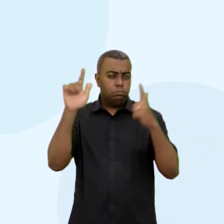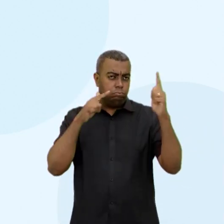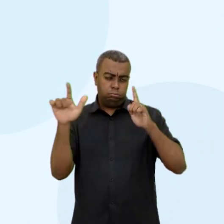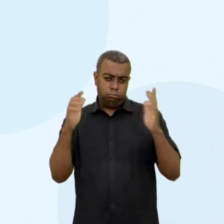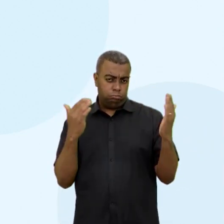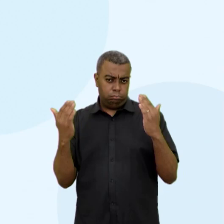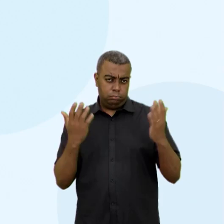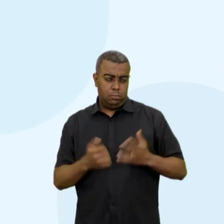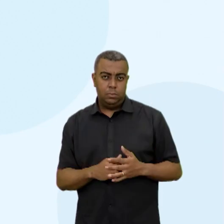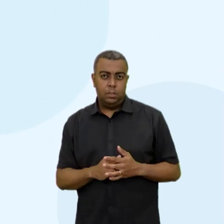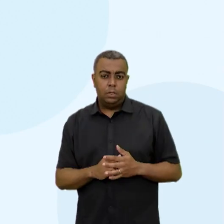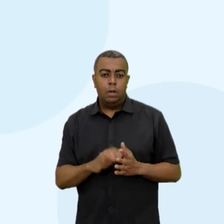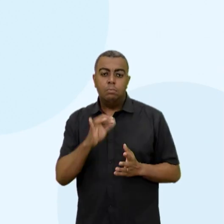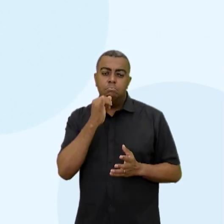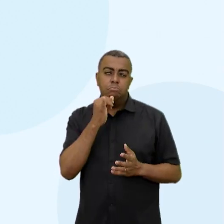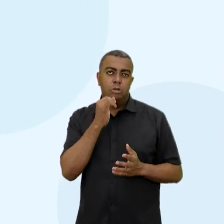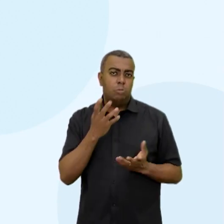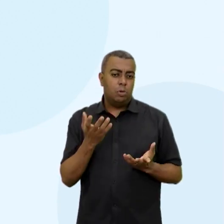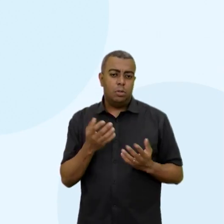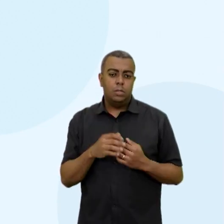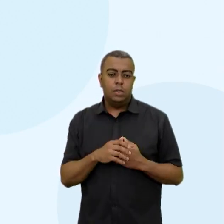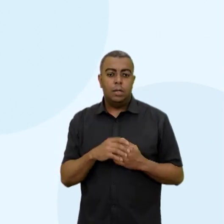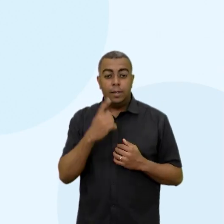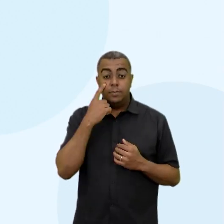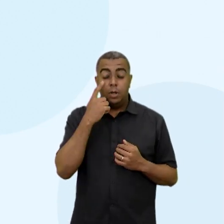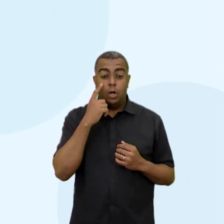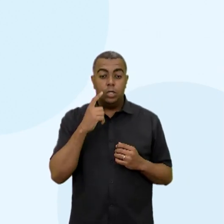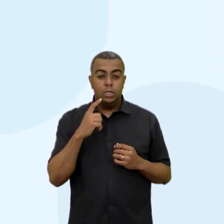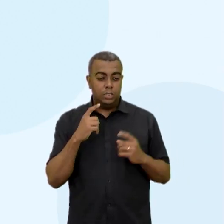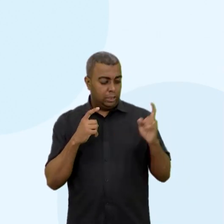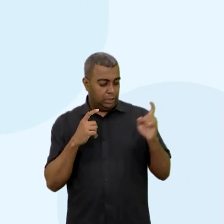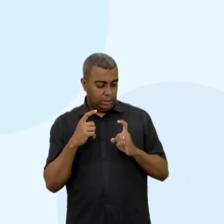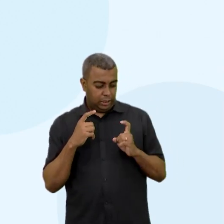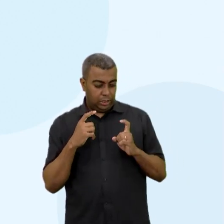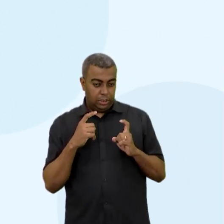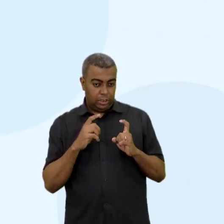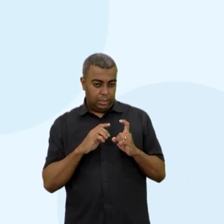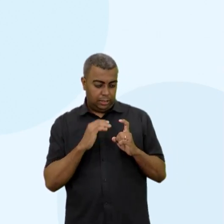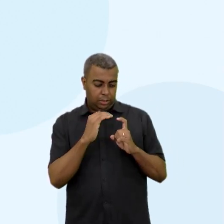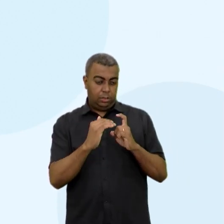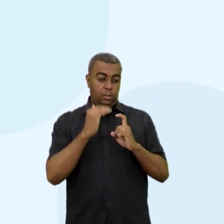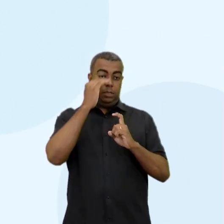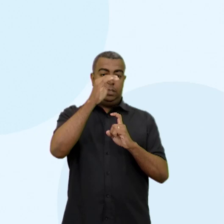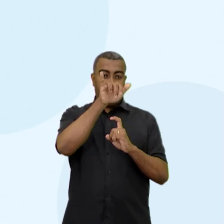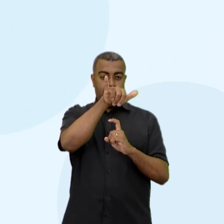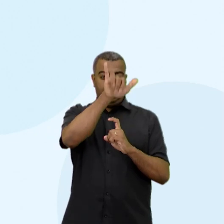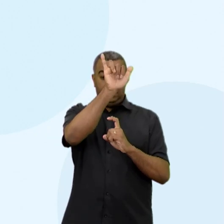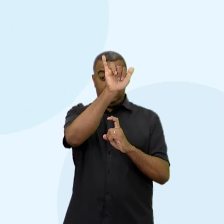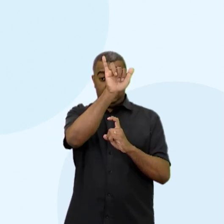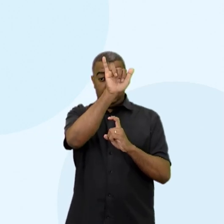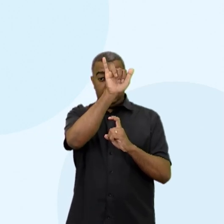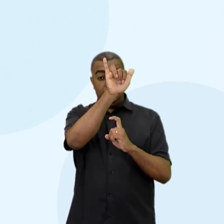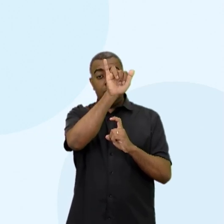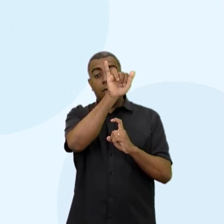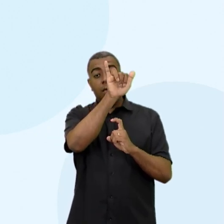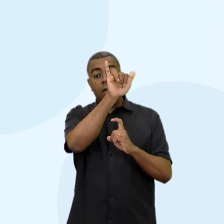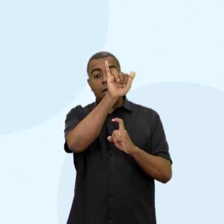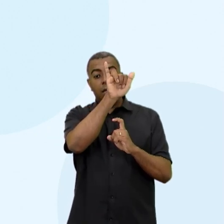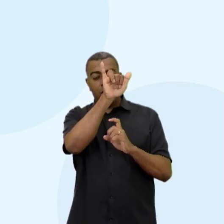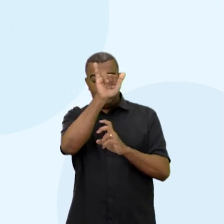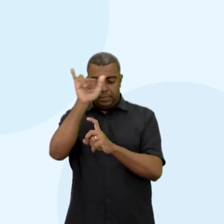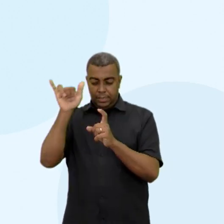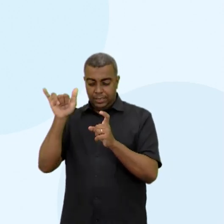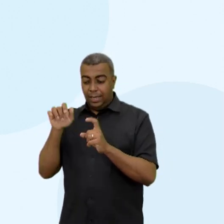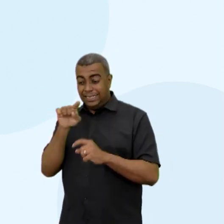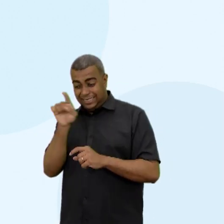aí. Você pode olhar assim também, né? Se você colocar o X sobre o Y, então você tem que colocar o